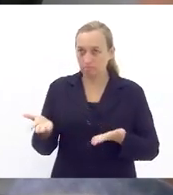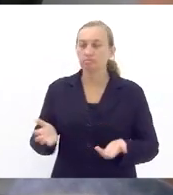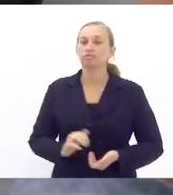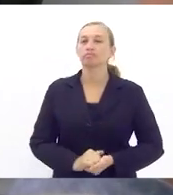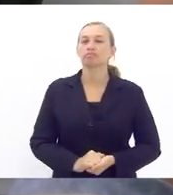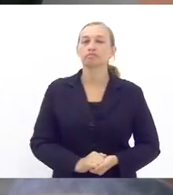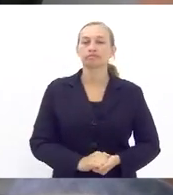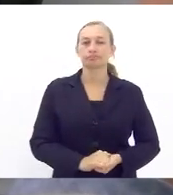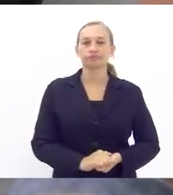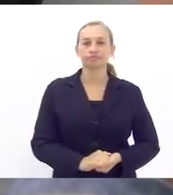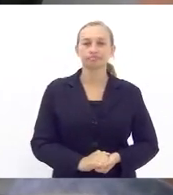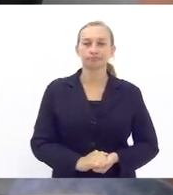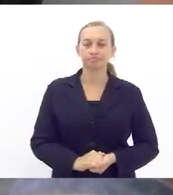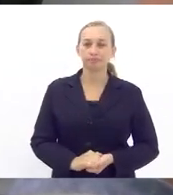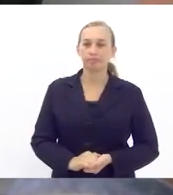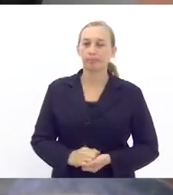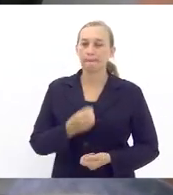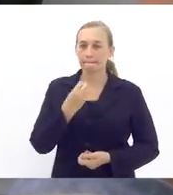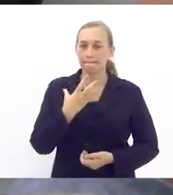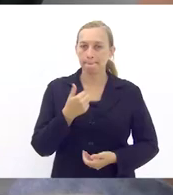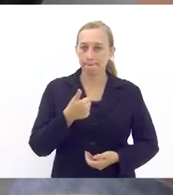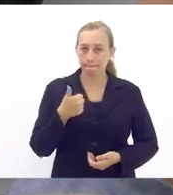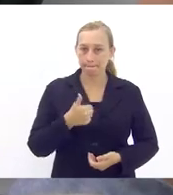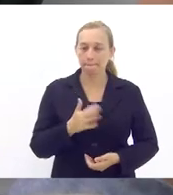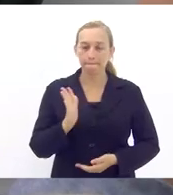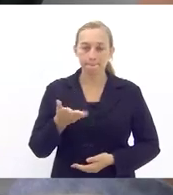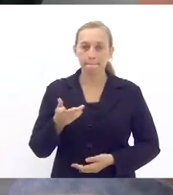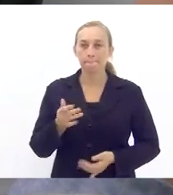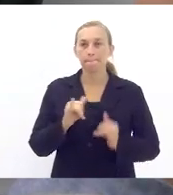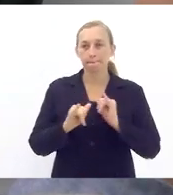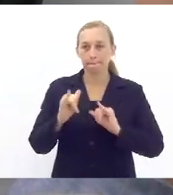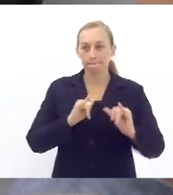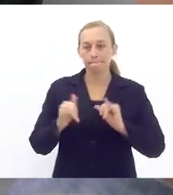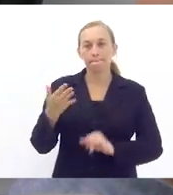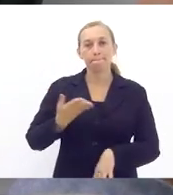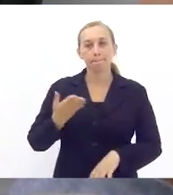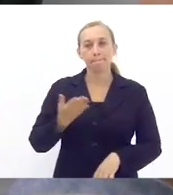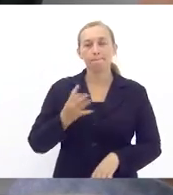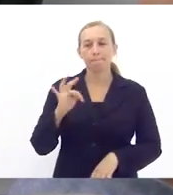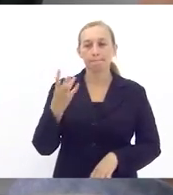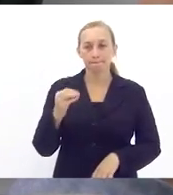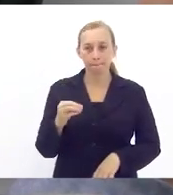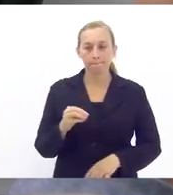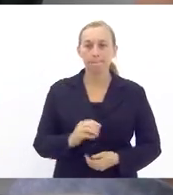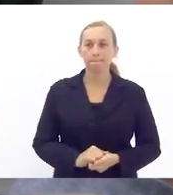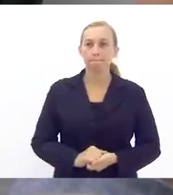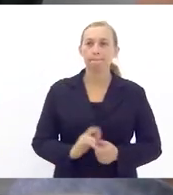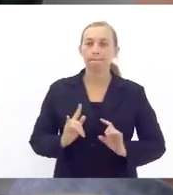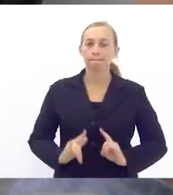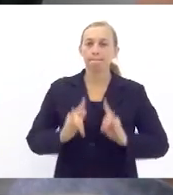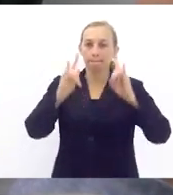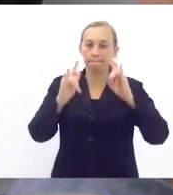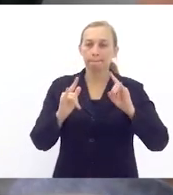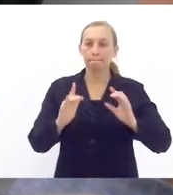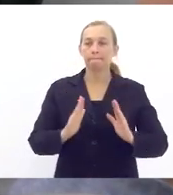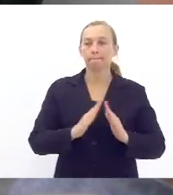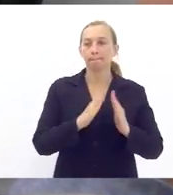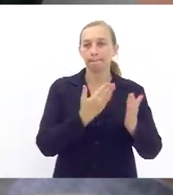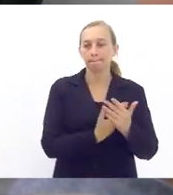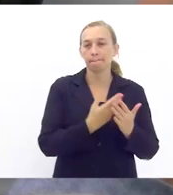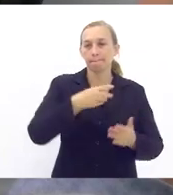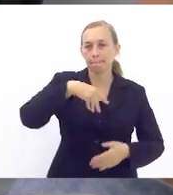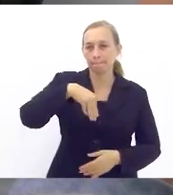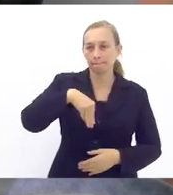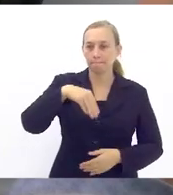mesa é Bom primeiramente Como já foi informado pelo colega de Thiago Santos do ifan o prédio da Escola Martins da Escola